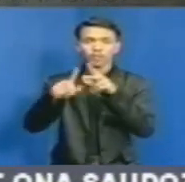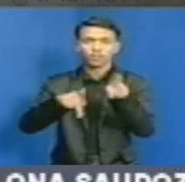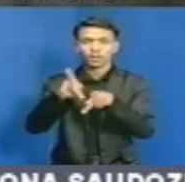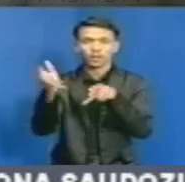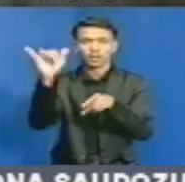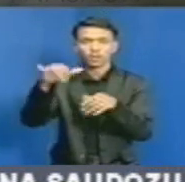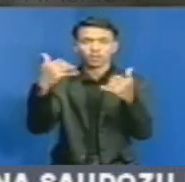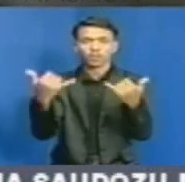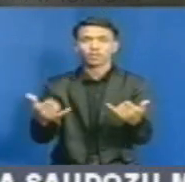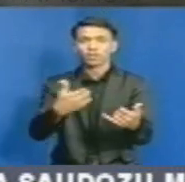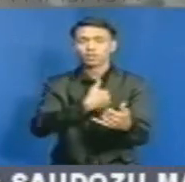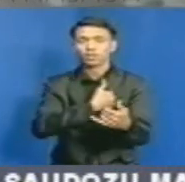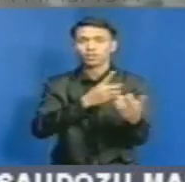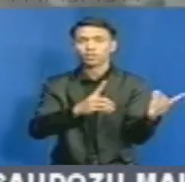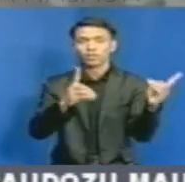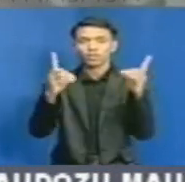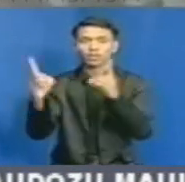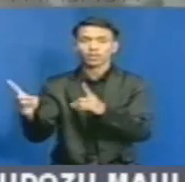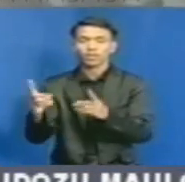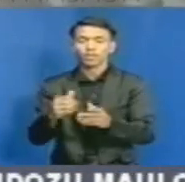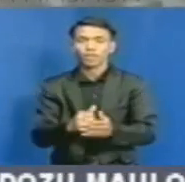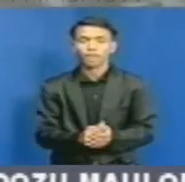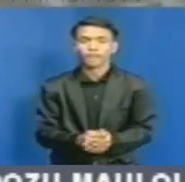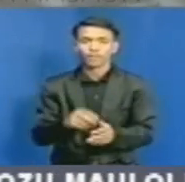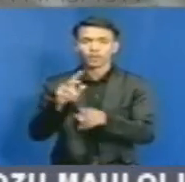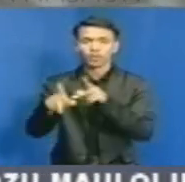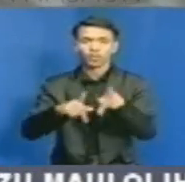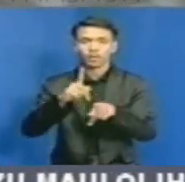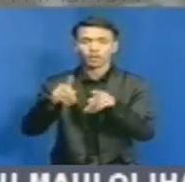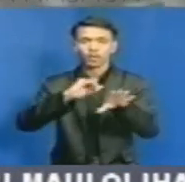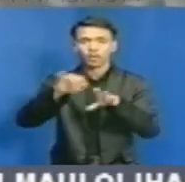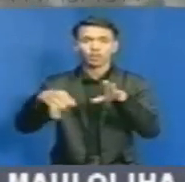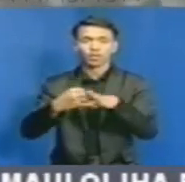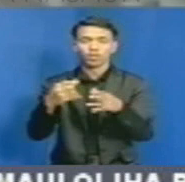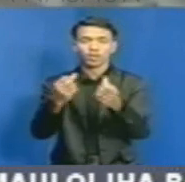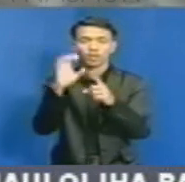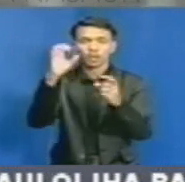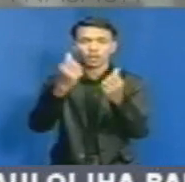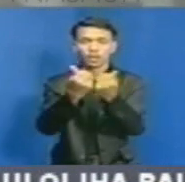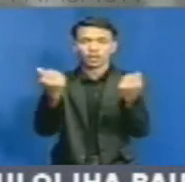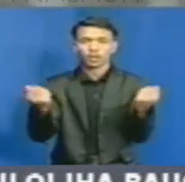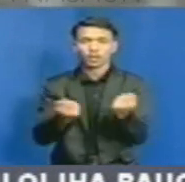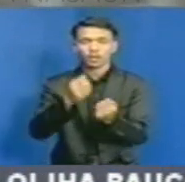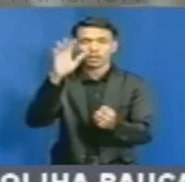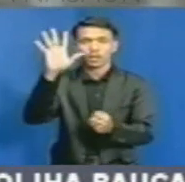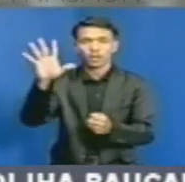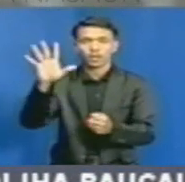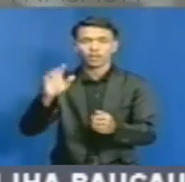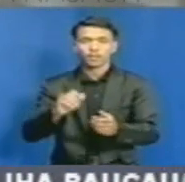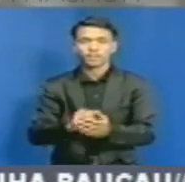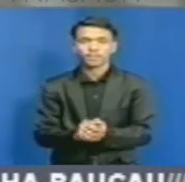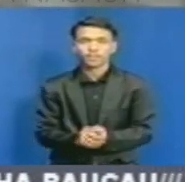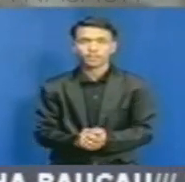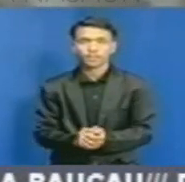Beto agora se dá o que realiza. A comunidade teve que, com o posto social de Lima, no sofrimento que a Sira, na tristeza durante o tempo, a gente